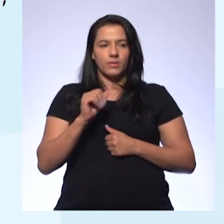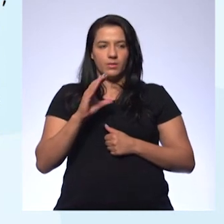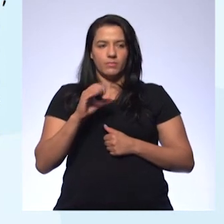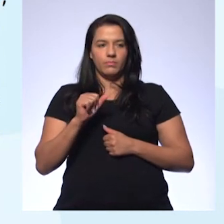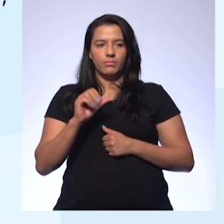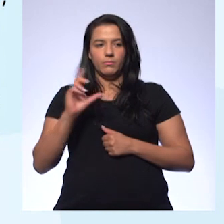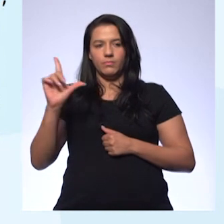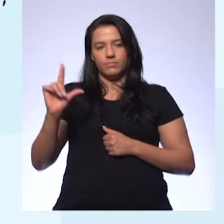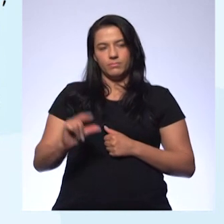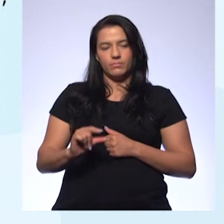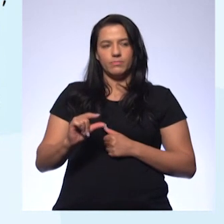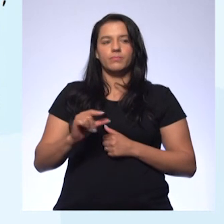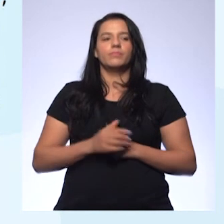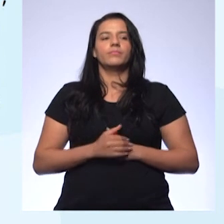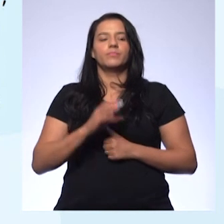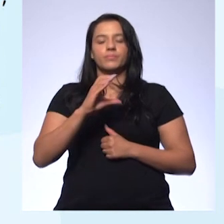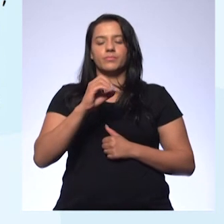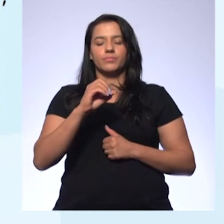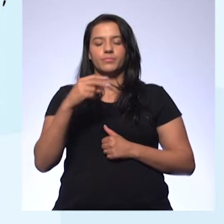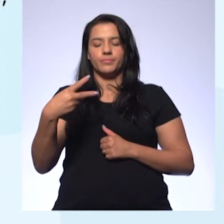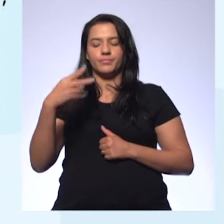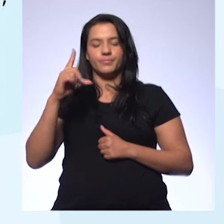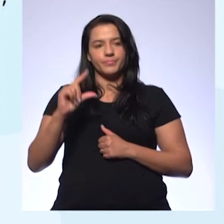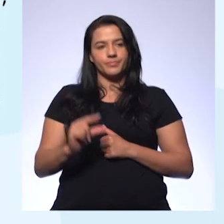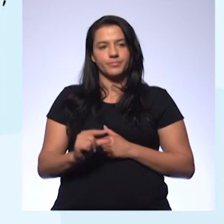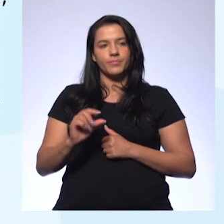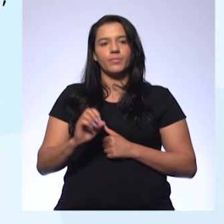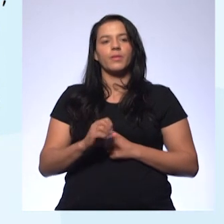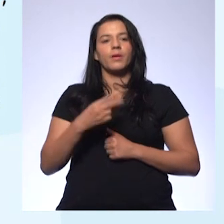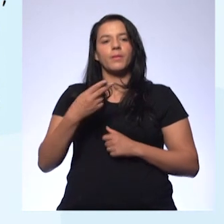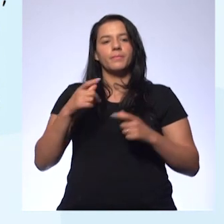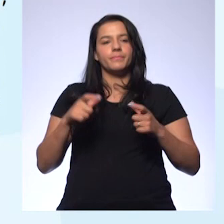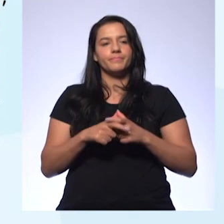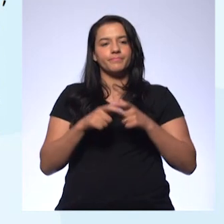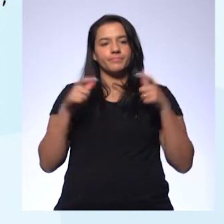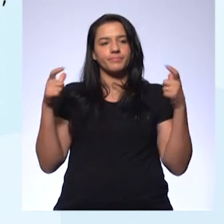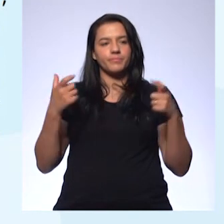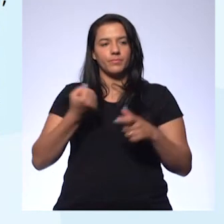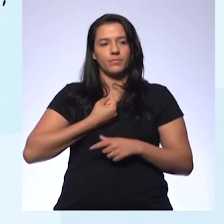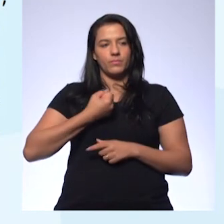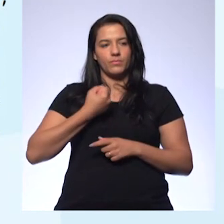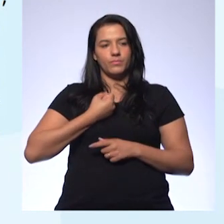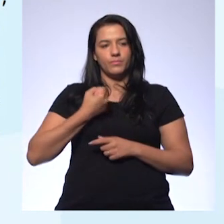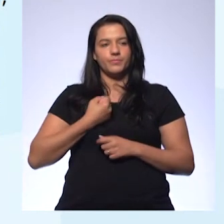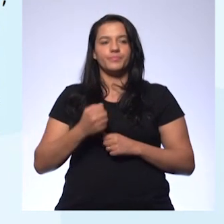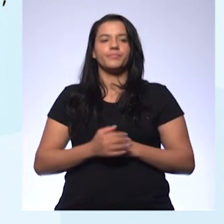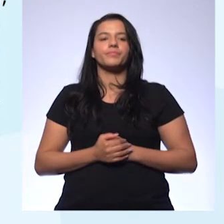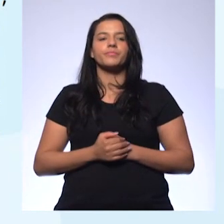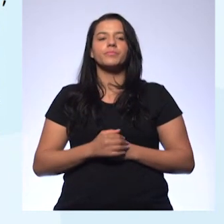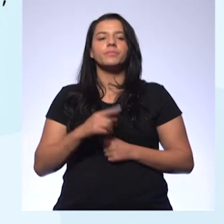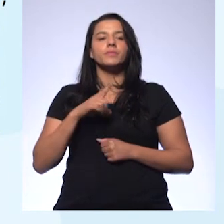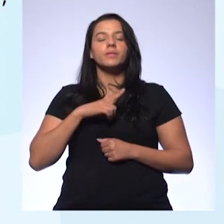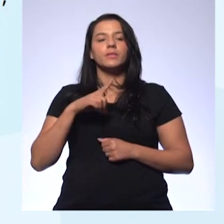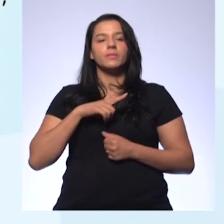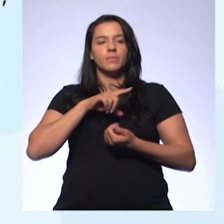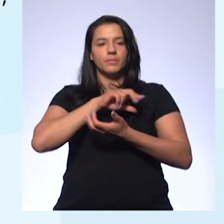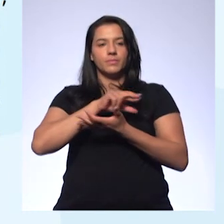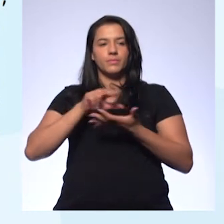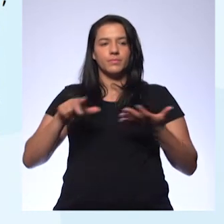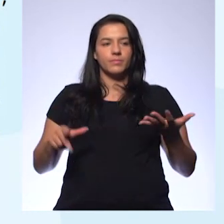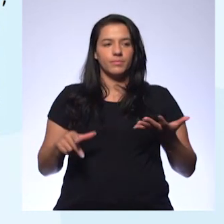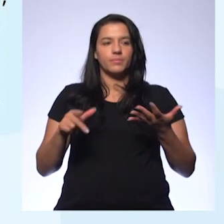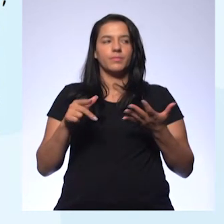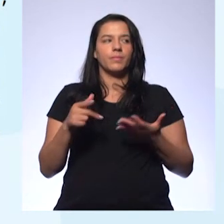carbônica menor e maior número de ramificações e com as